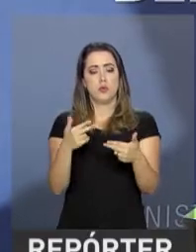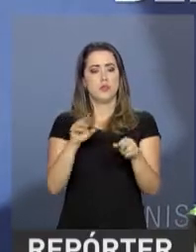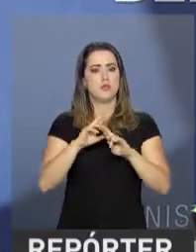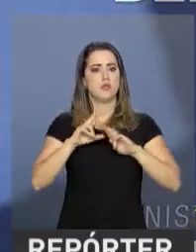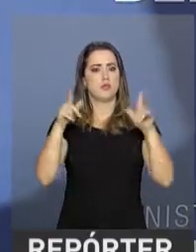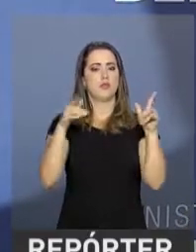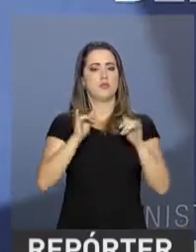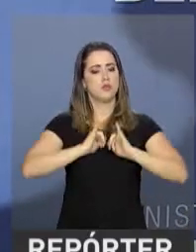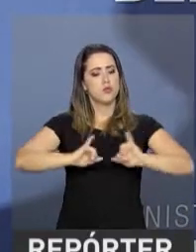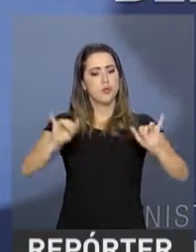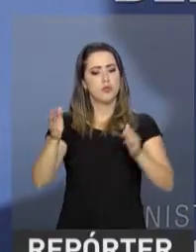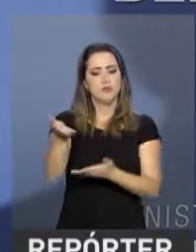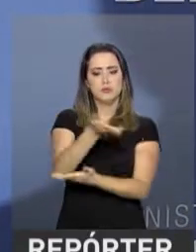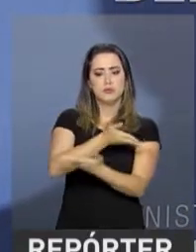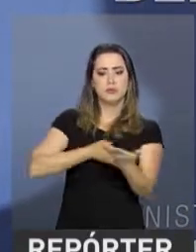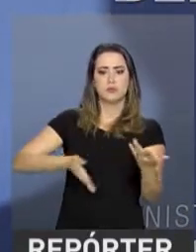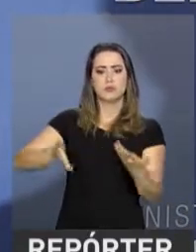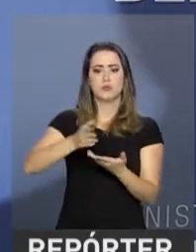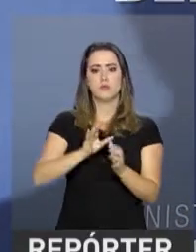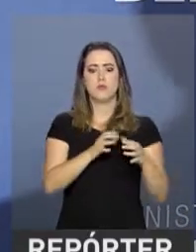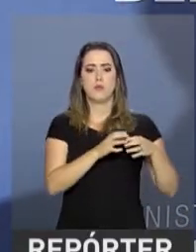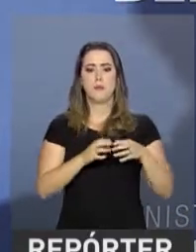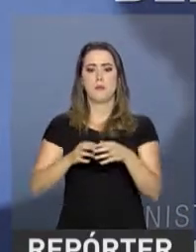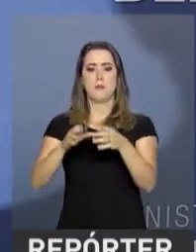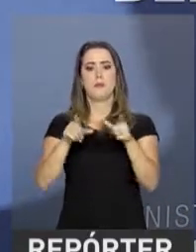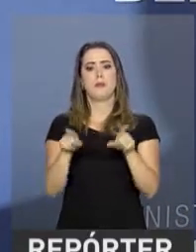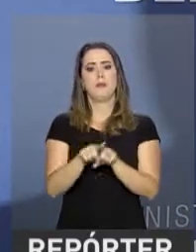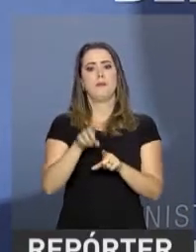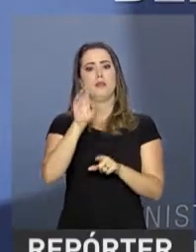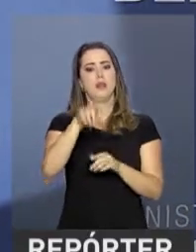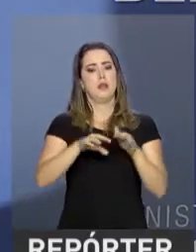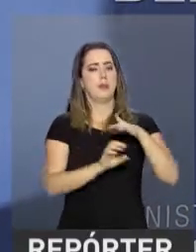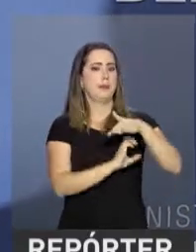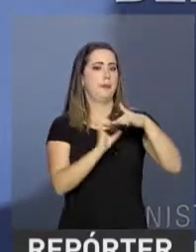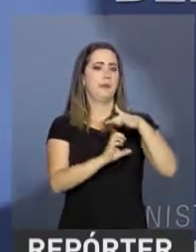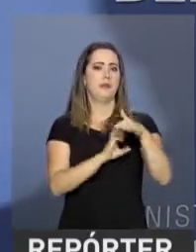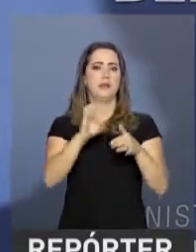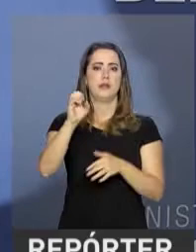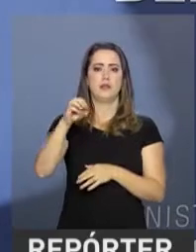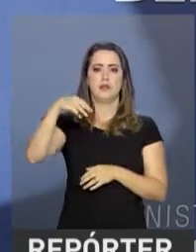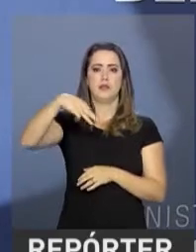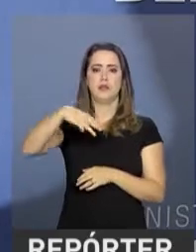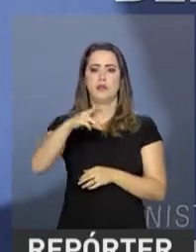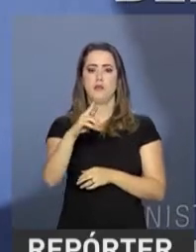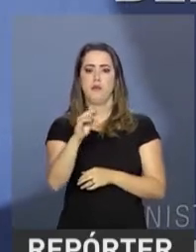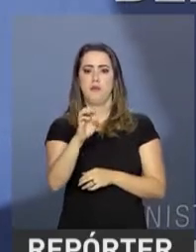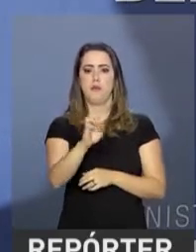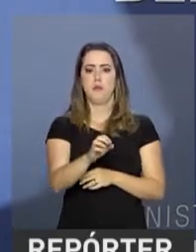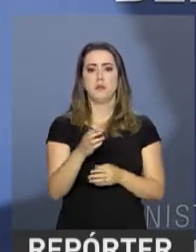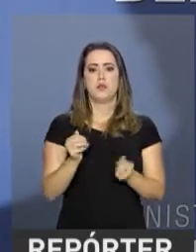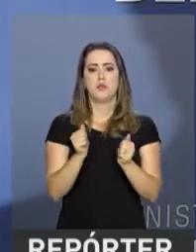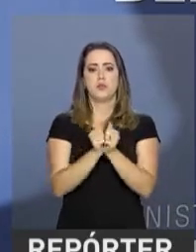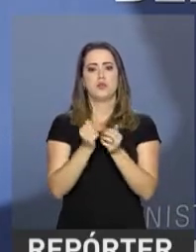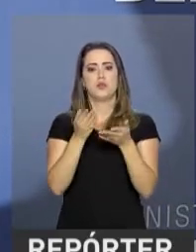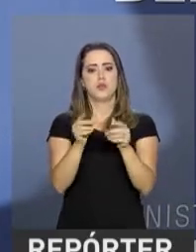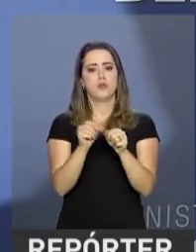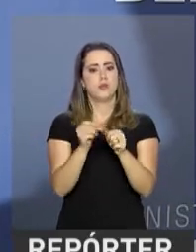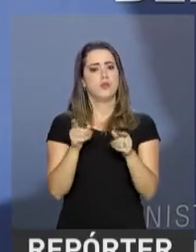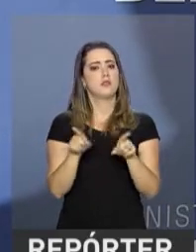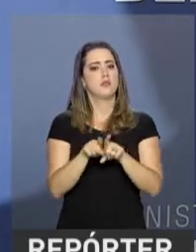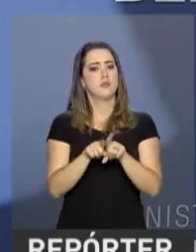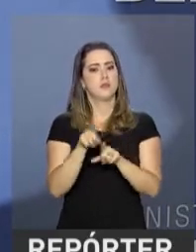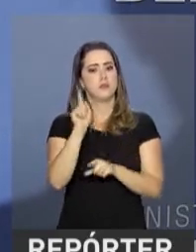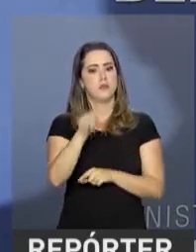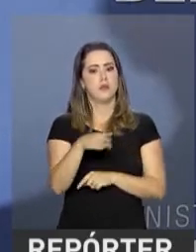começa a lançar o produto em diferentes áreas a empresa tem feito isso há as outras empresas que foi evidente se lembrar porque o caso mas é